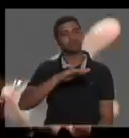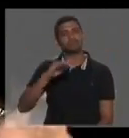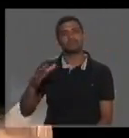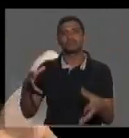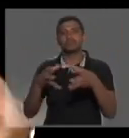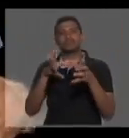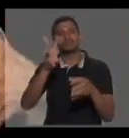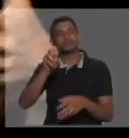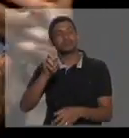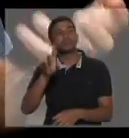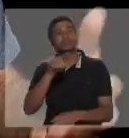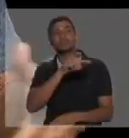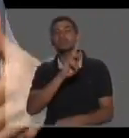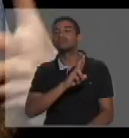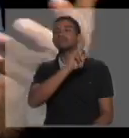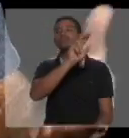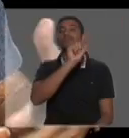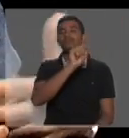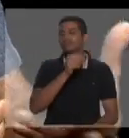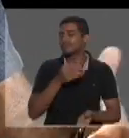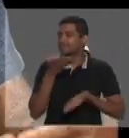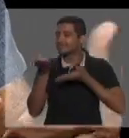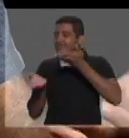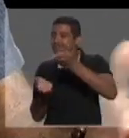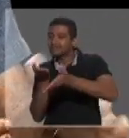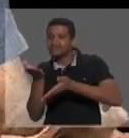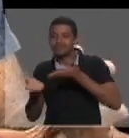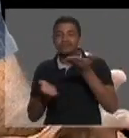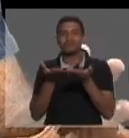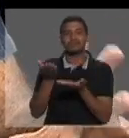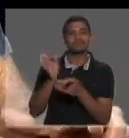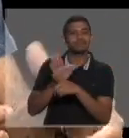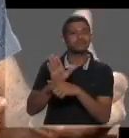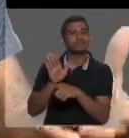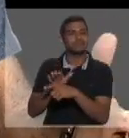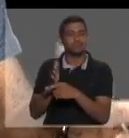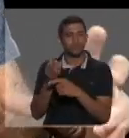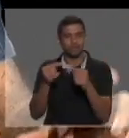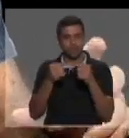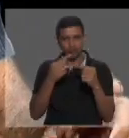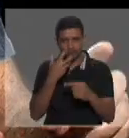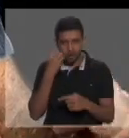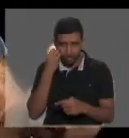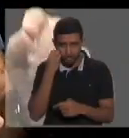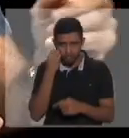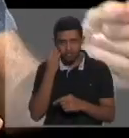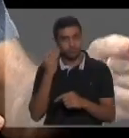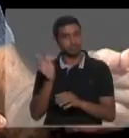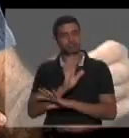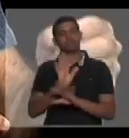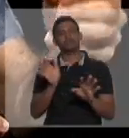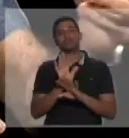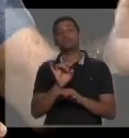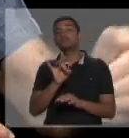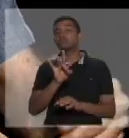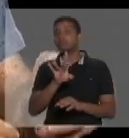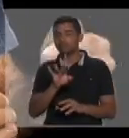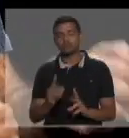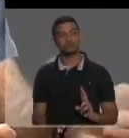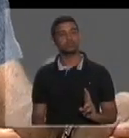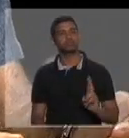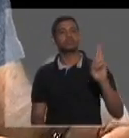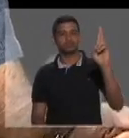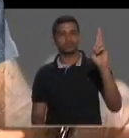que supostamente iria cuidar, né, mas veja bem, não é uma adoção, era um outro regime, era um regime